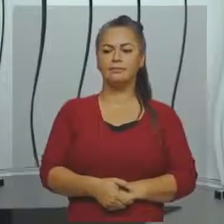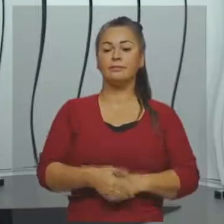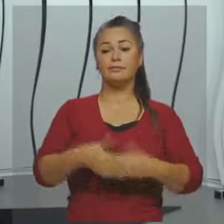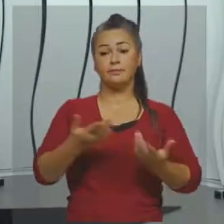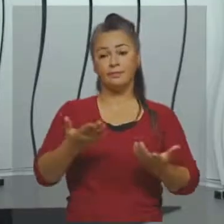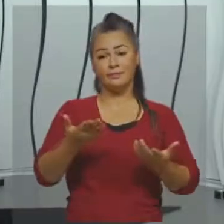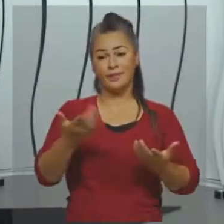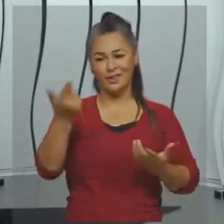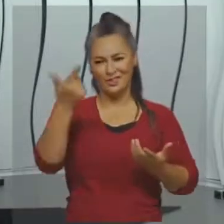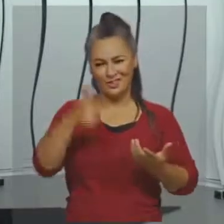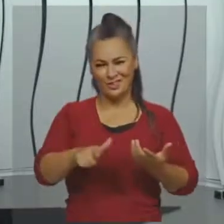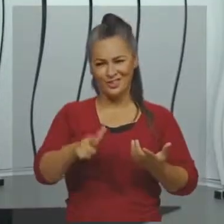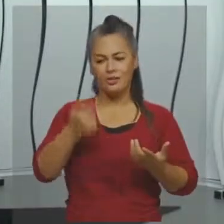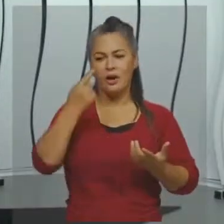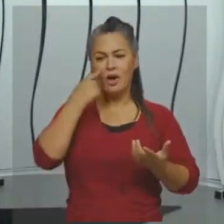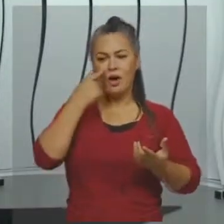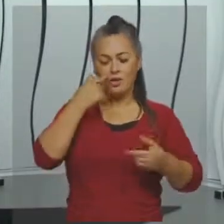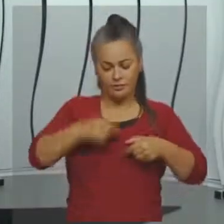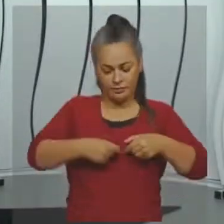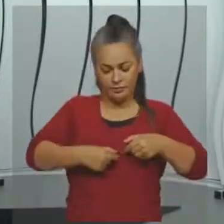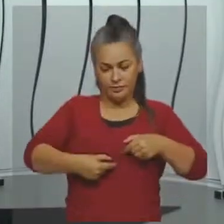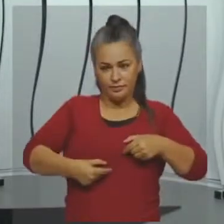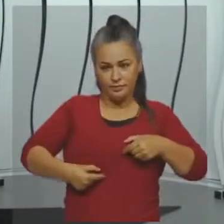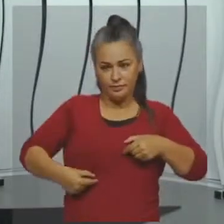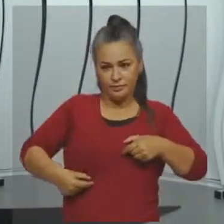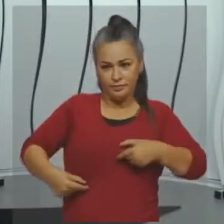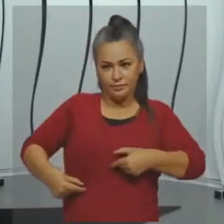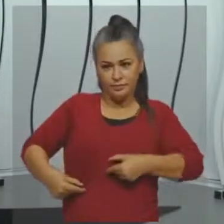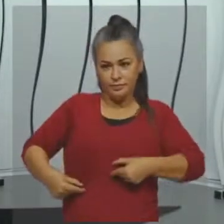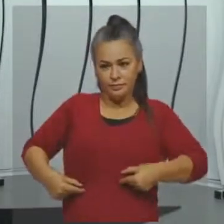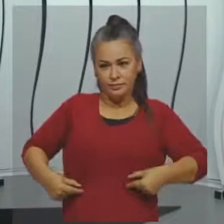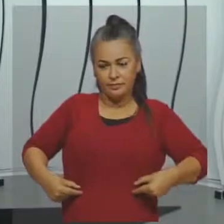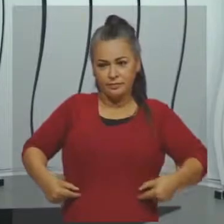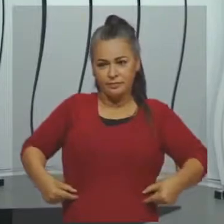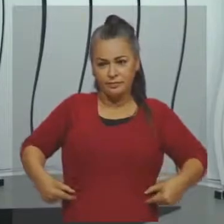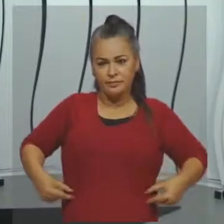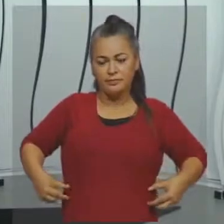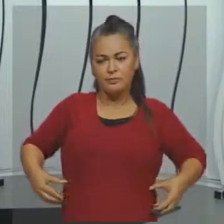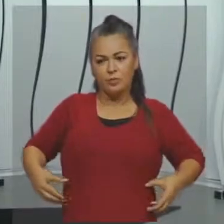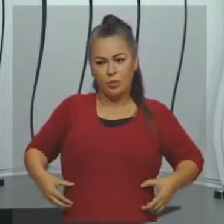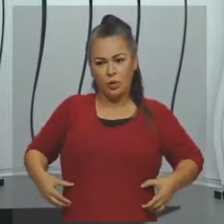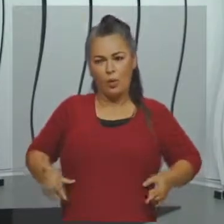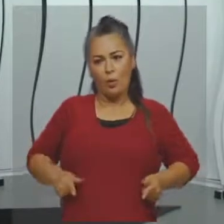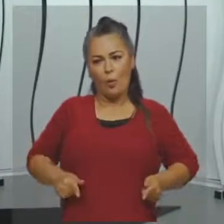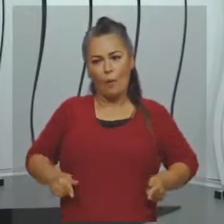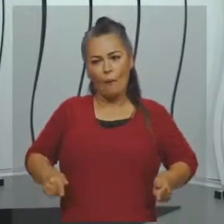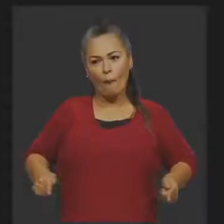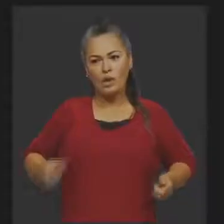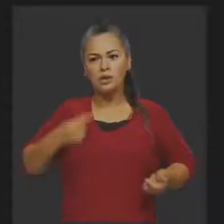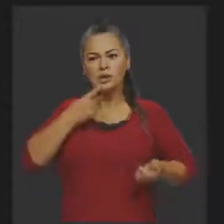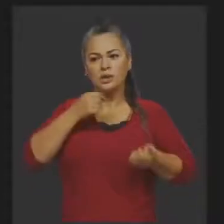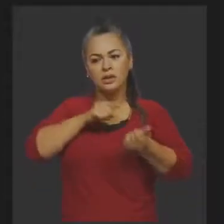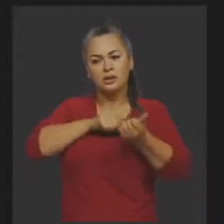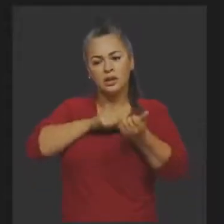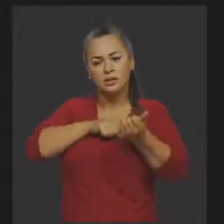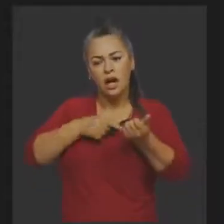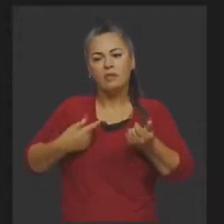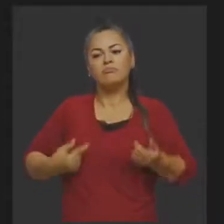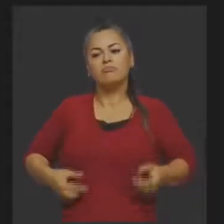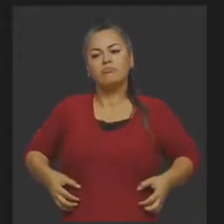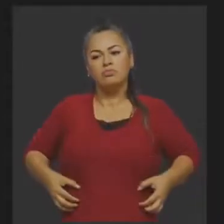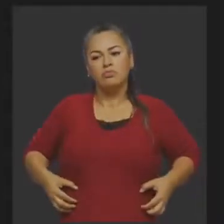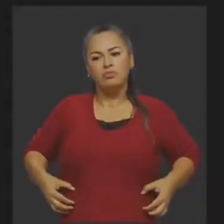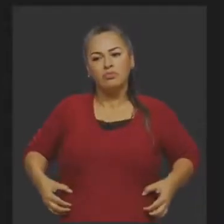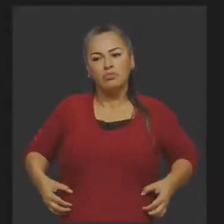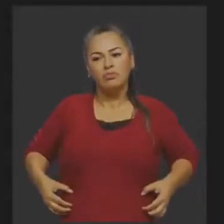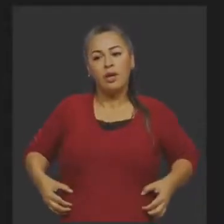através de estruturas chamadas de néfrons, nos rins, ocorre a filtração desse sangue. E esse filtrado, então, ele